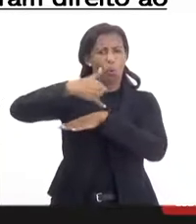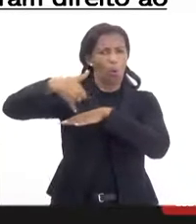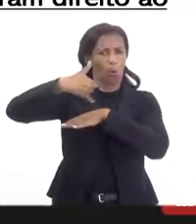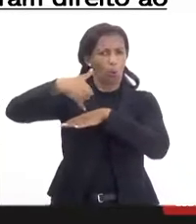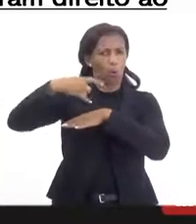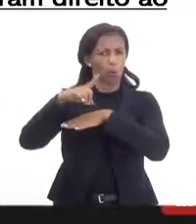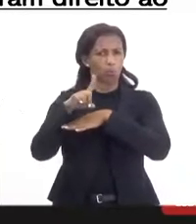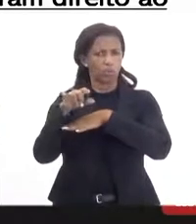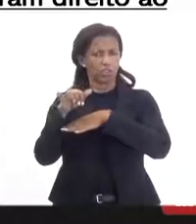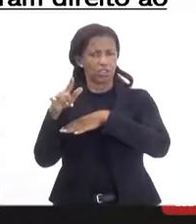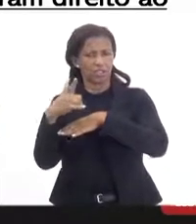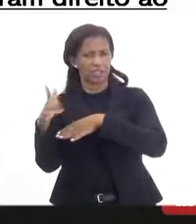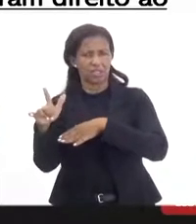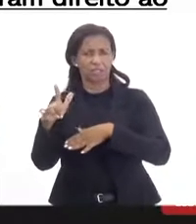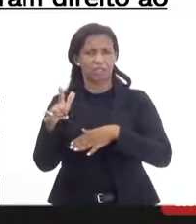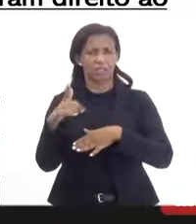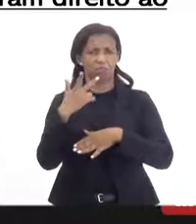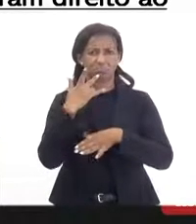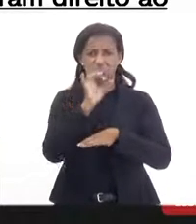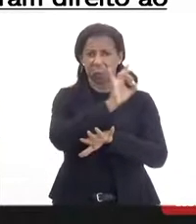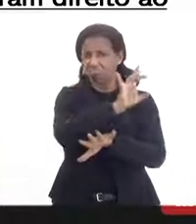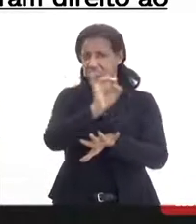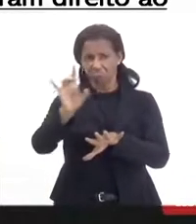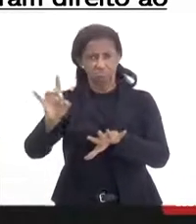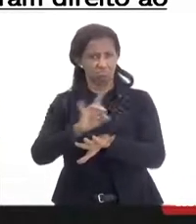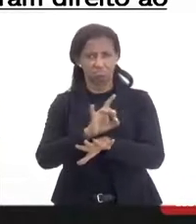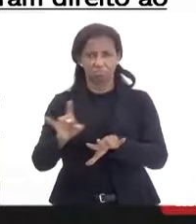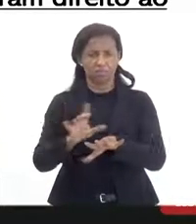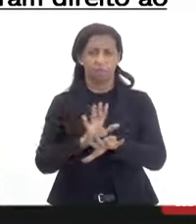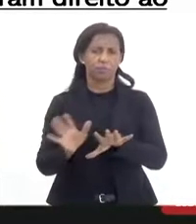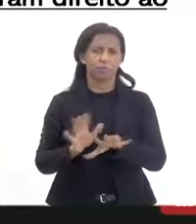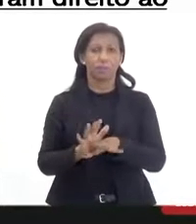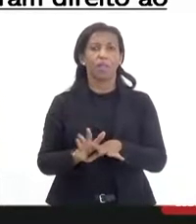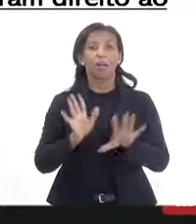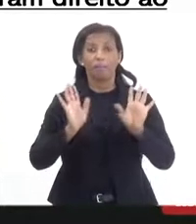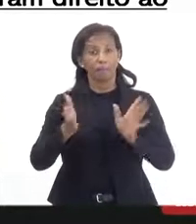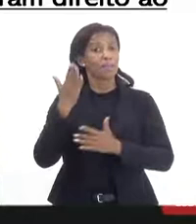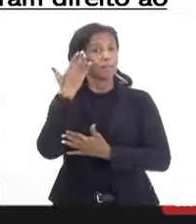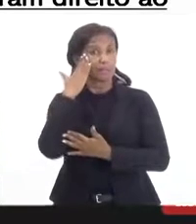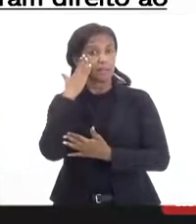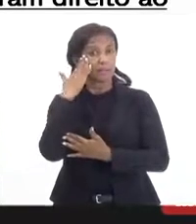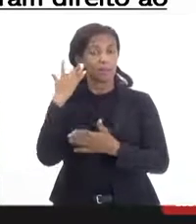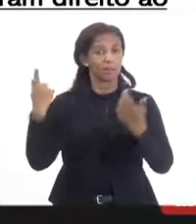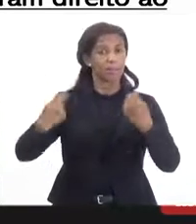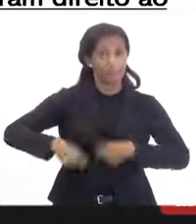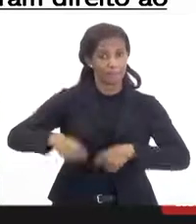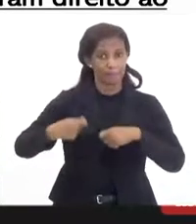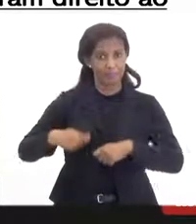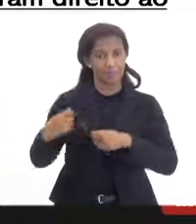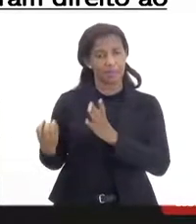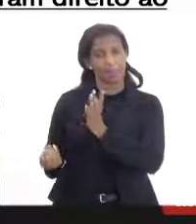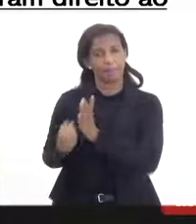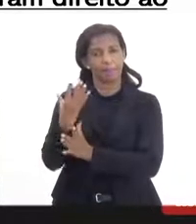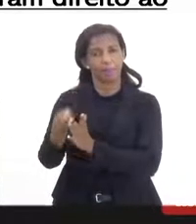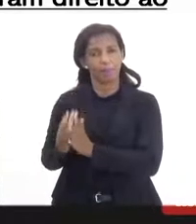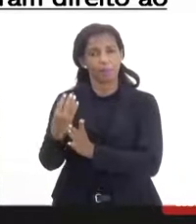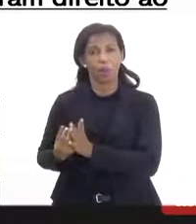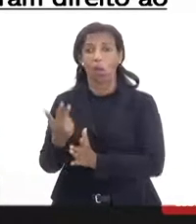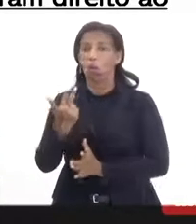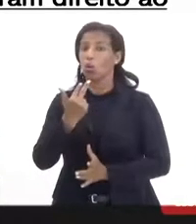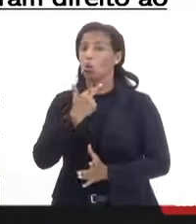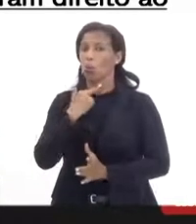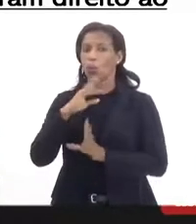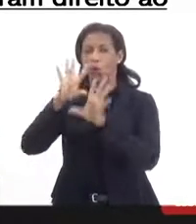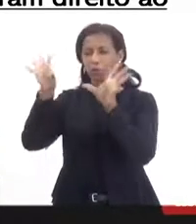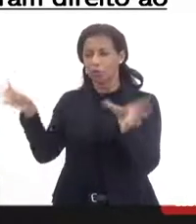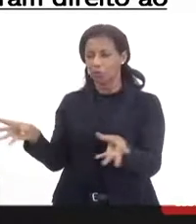vou aqui abranger tudo, mas nós entendemos que, embora necessários à produção, não podem ser